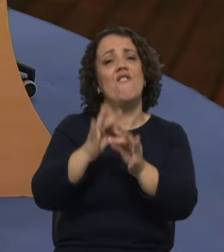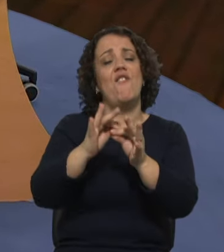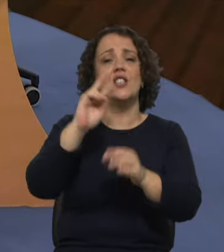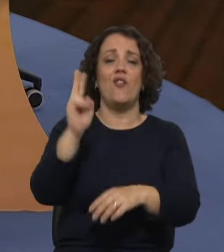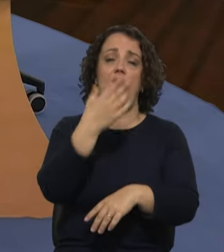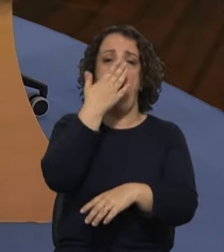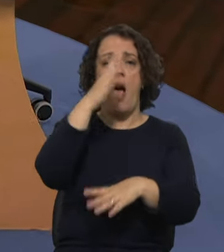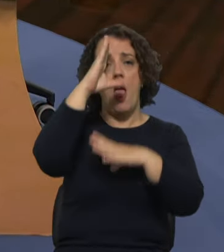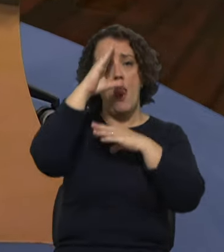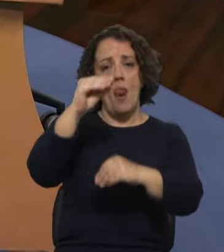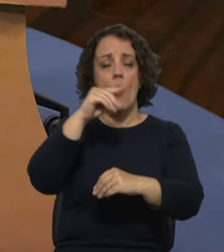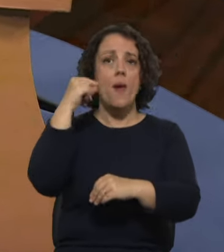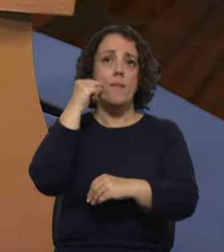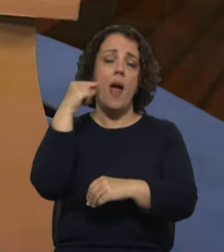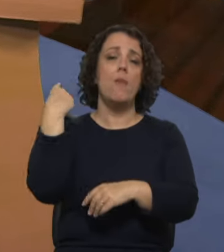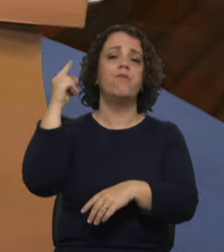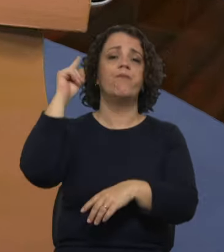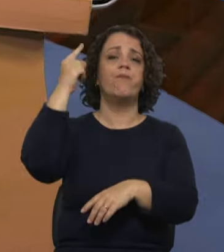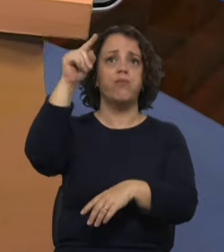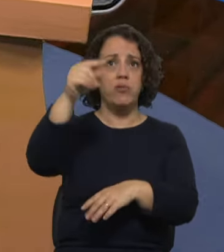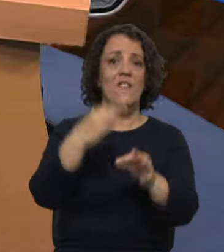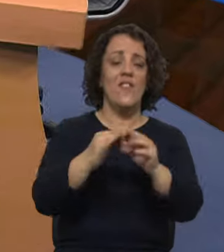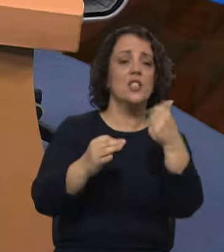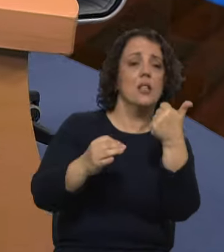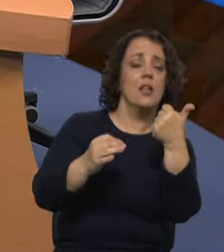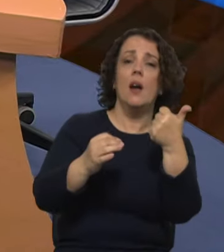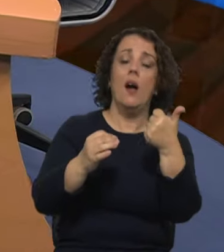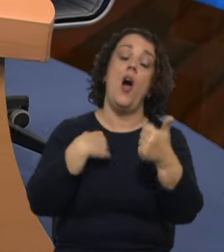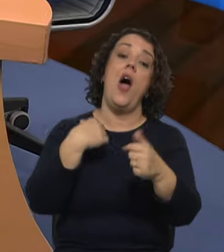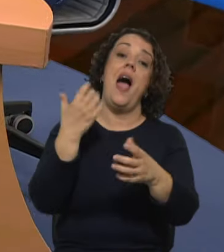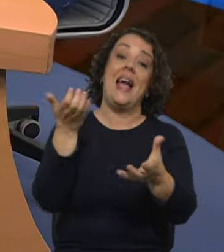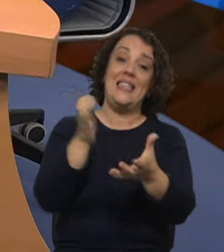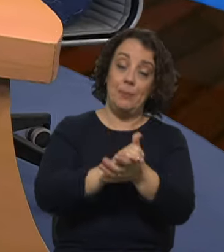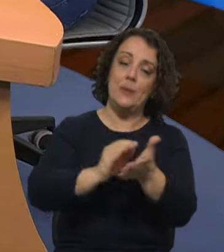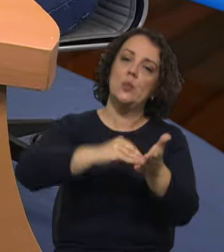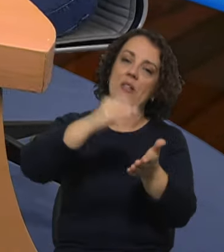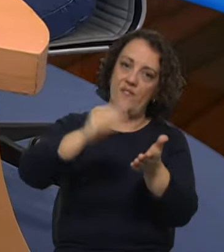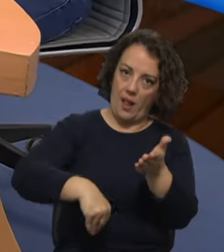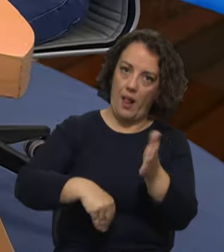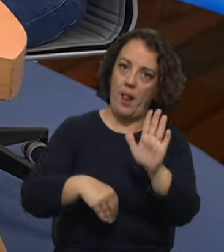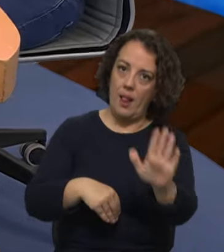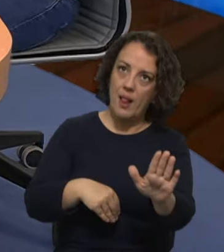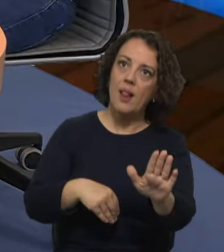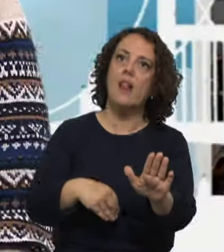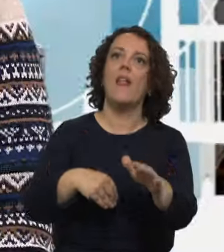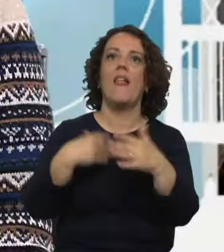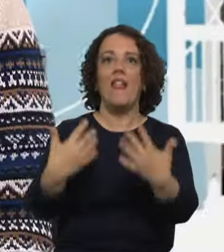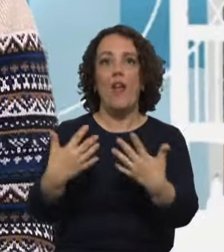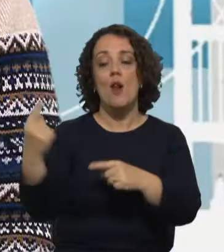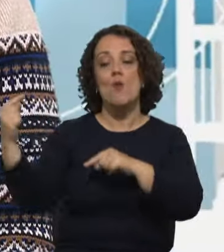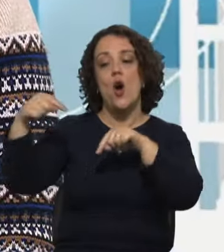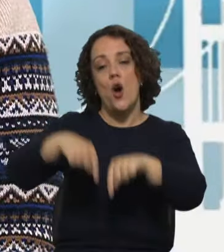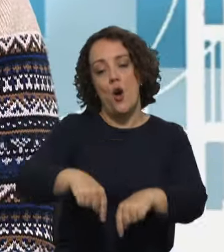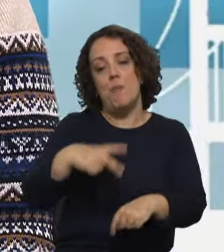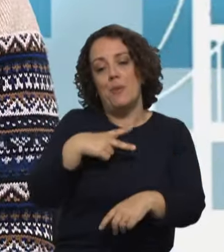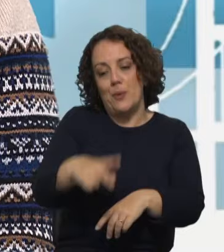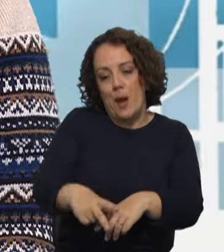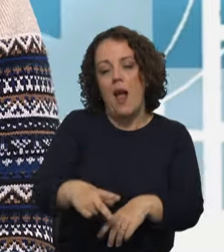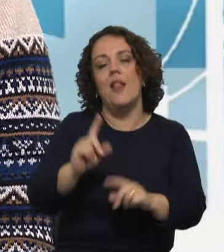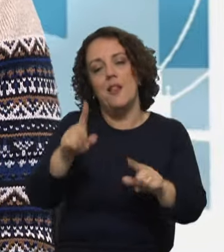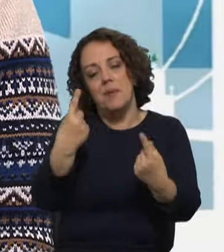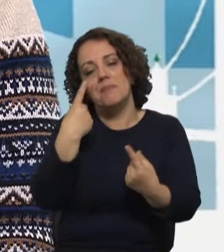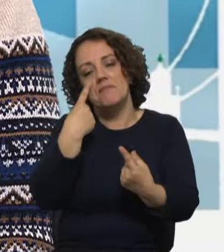a lua de mel em viagem dig duas festas é melhor do que uma portanto nós fizemos o casamento civil e e agora com este Regresso a Portugal havemos de